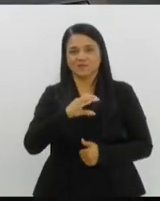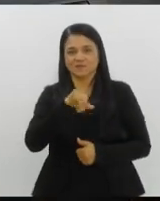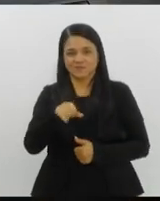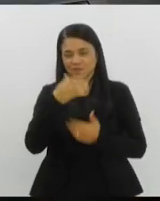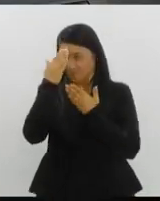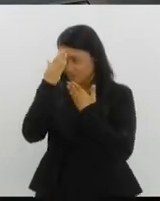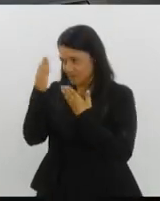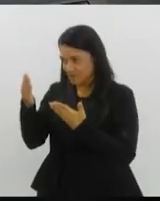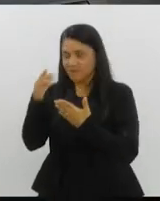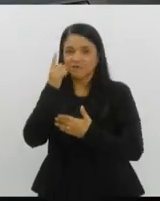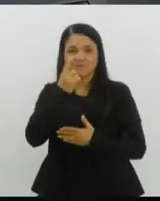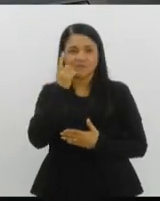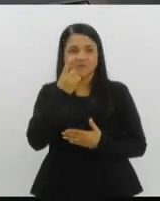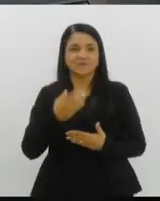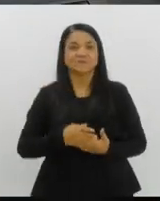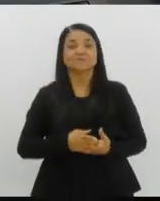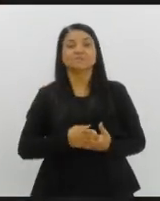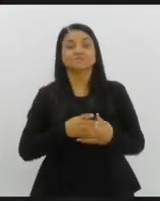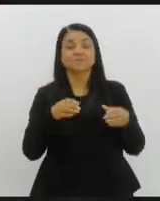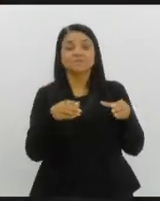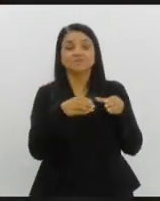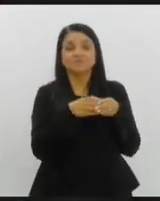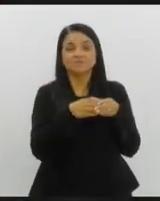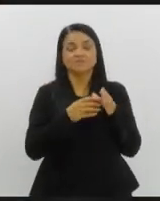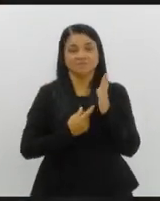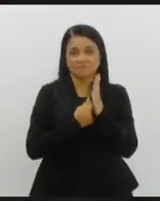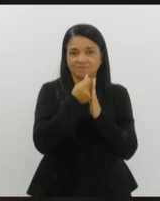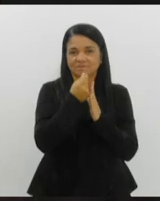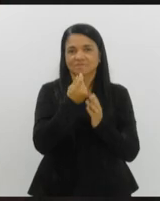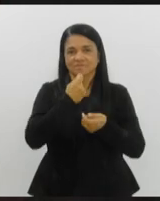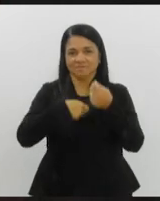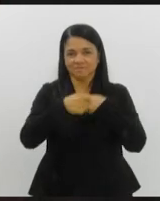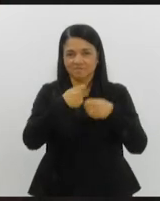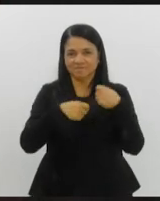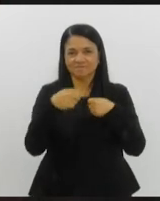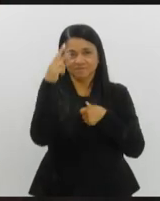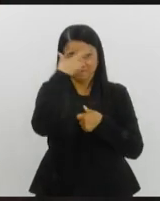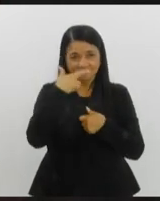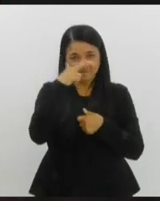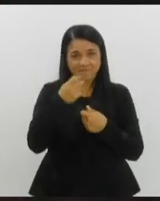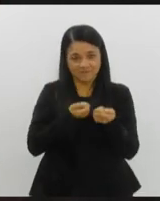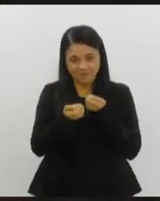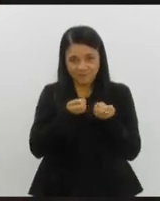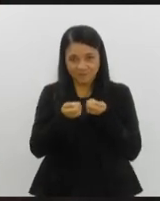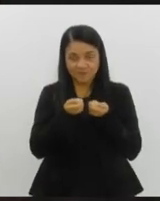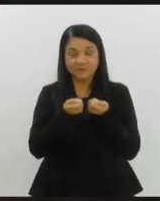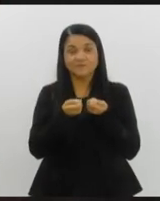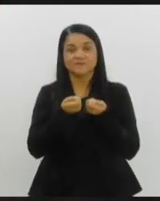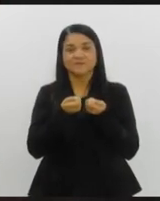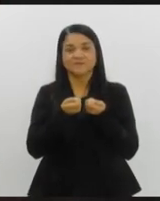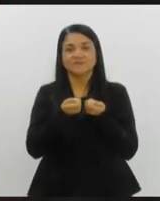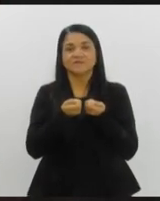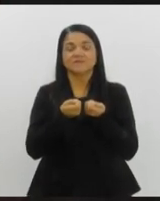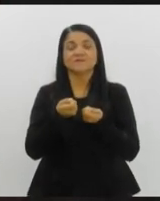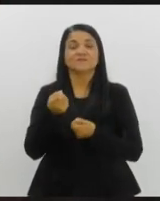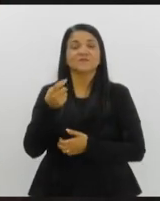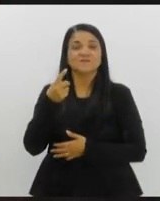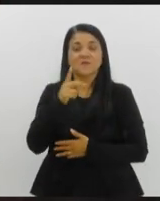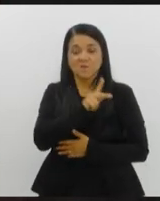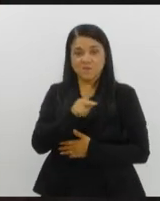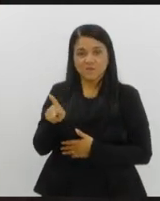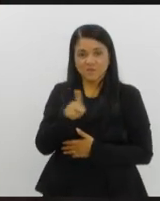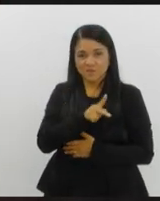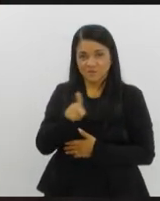obrigado, deputado Dino. Pela Comissão de Orçamento, Finanças, Fiscalização Financeira e Controle, nosso